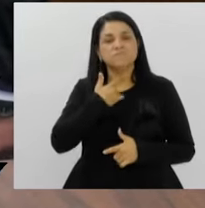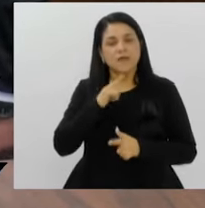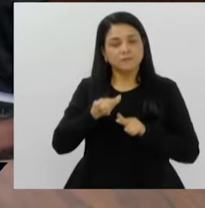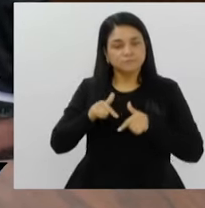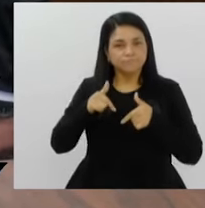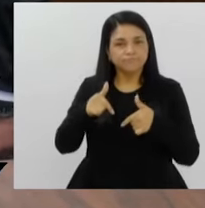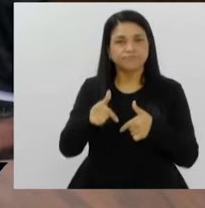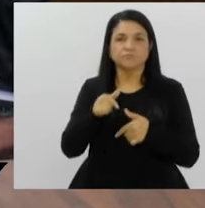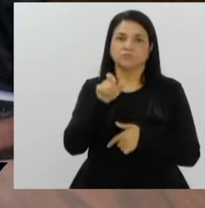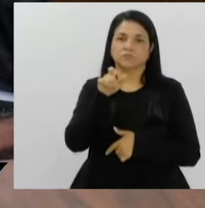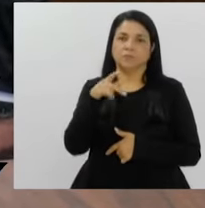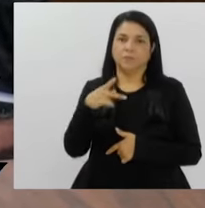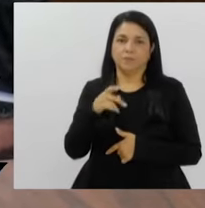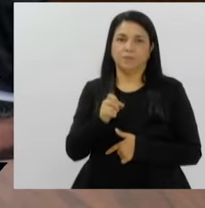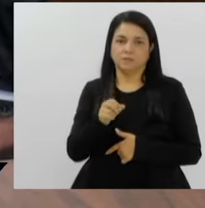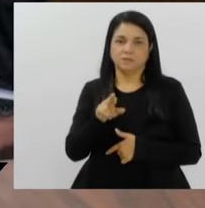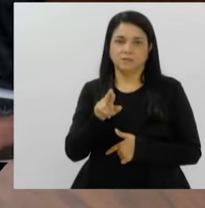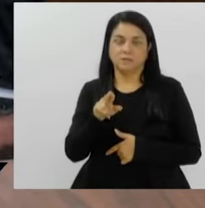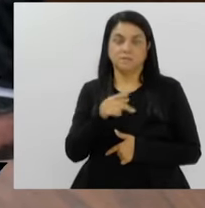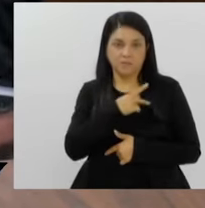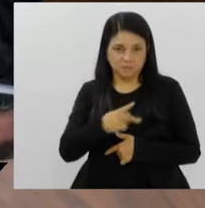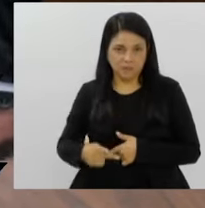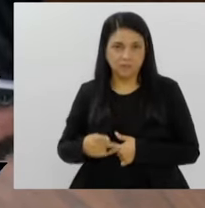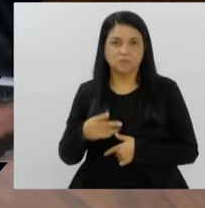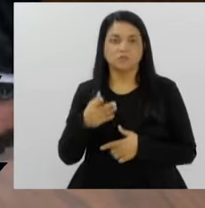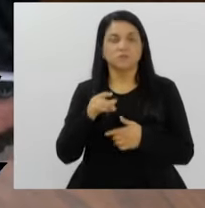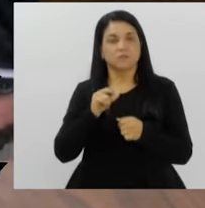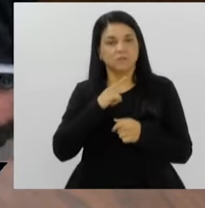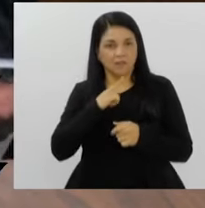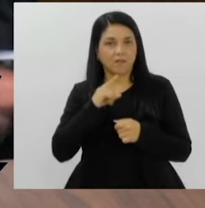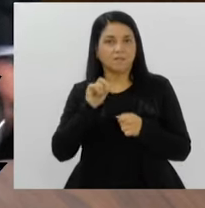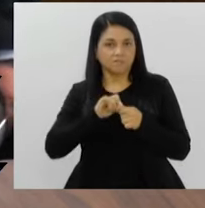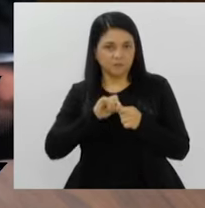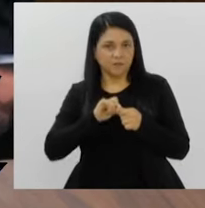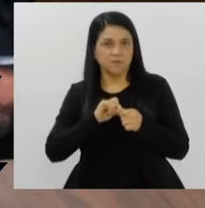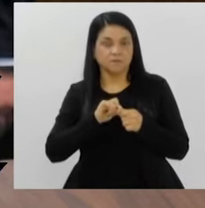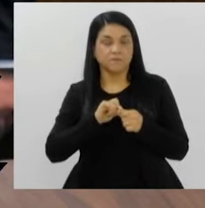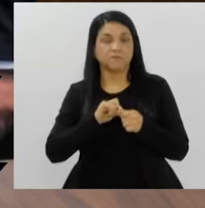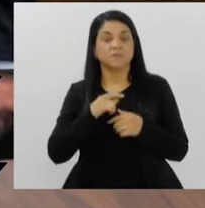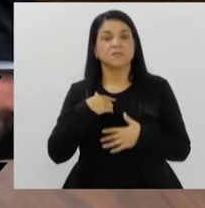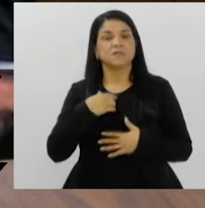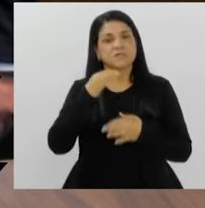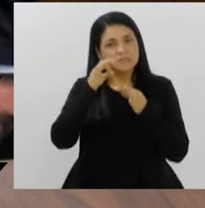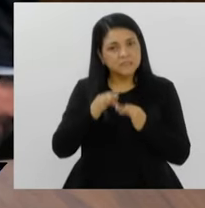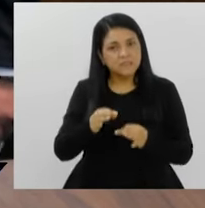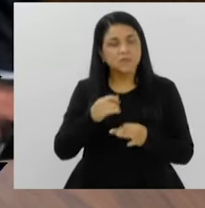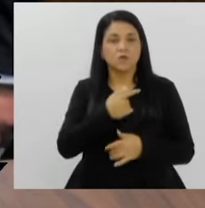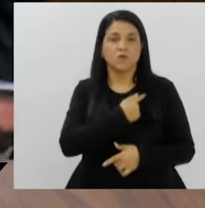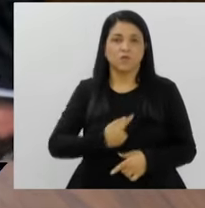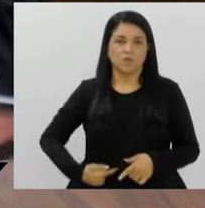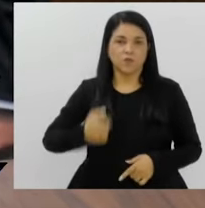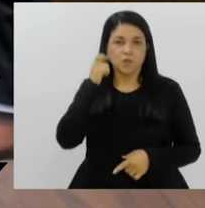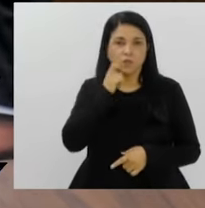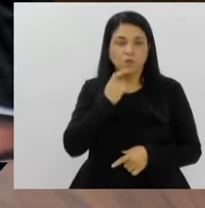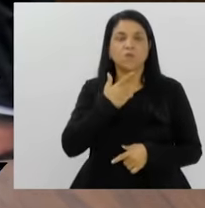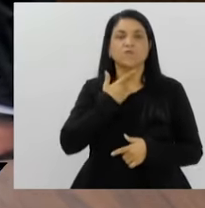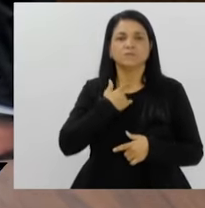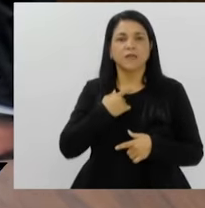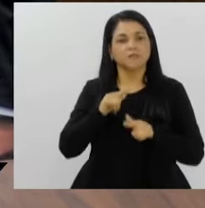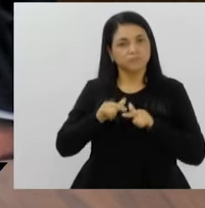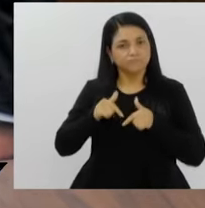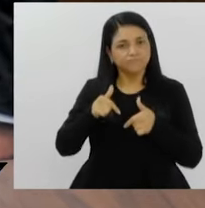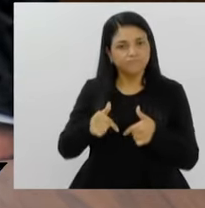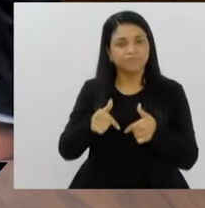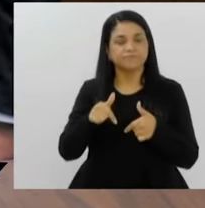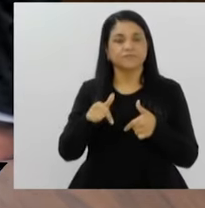isso. Tenho certeza também que o governador do estado tem essa vontade.